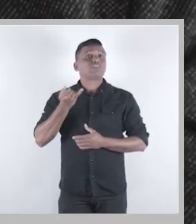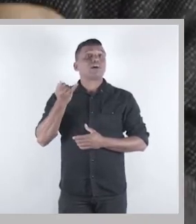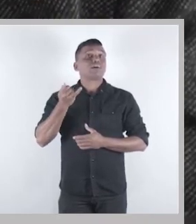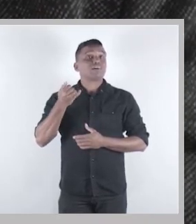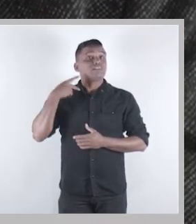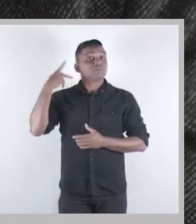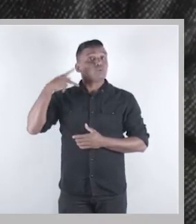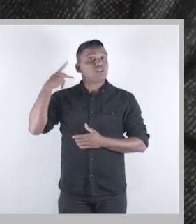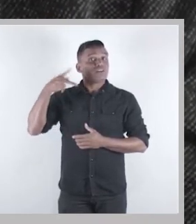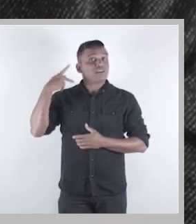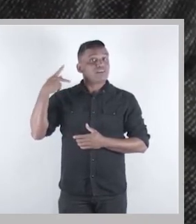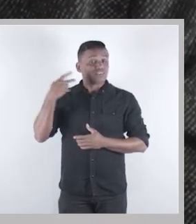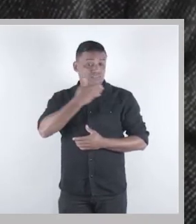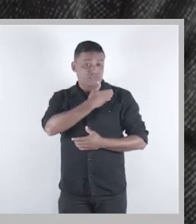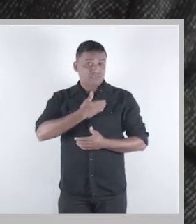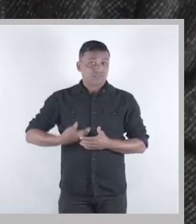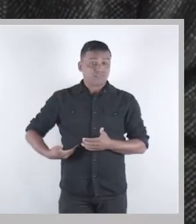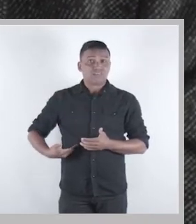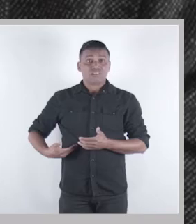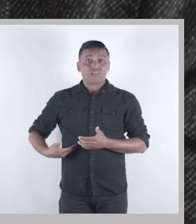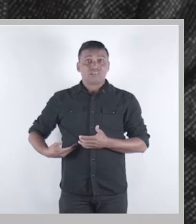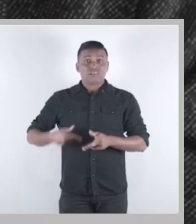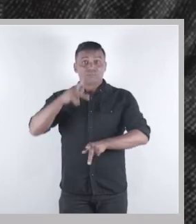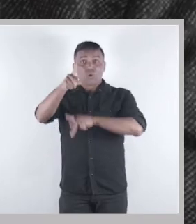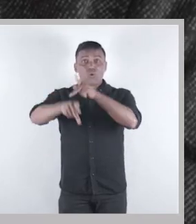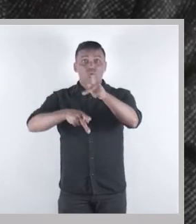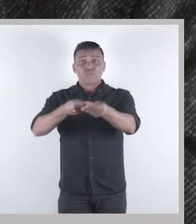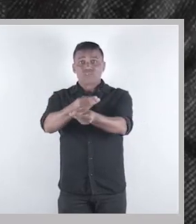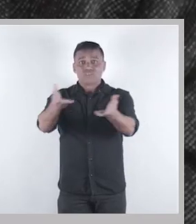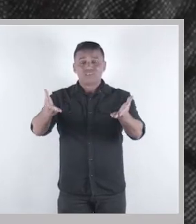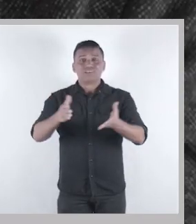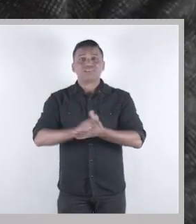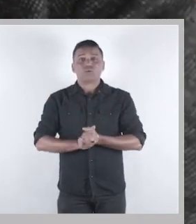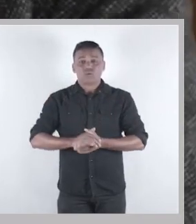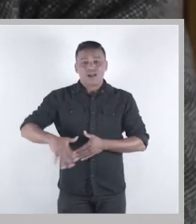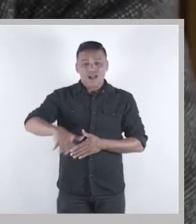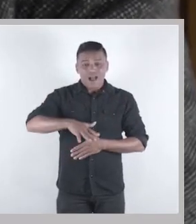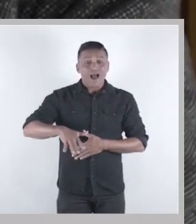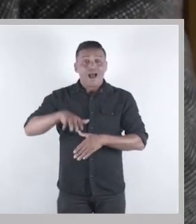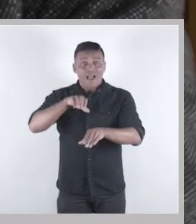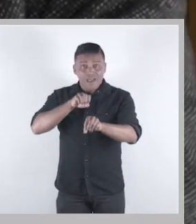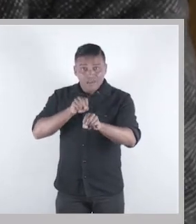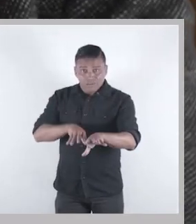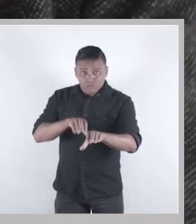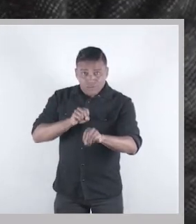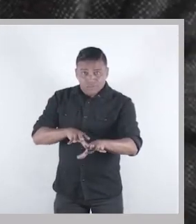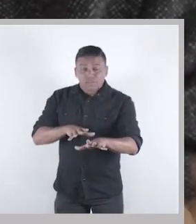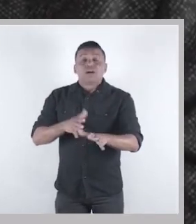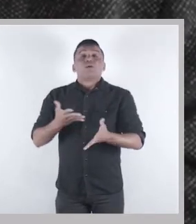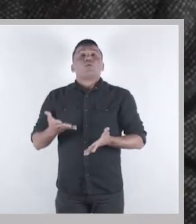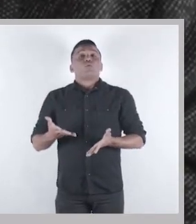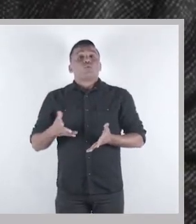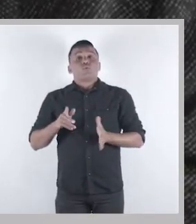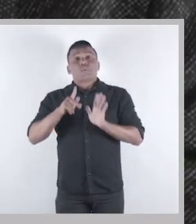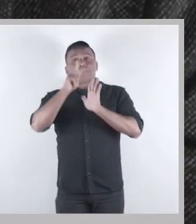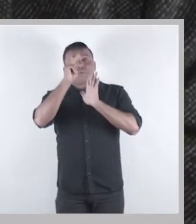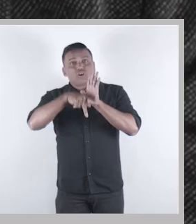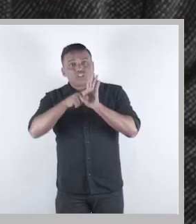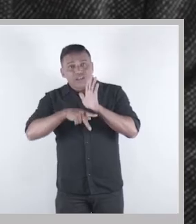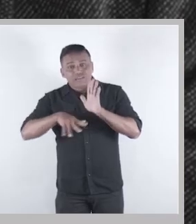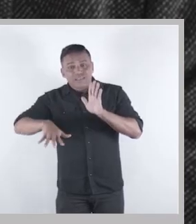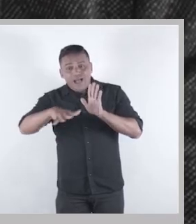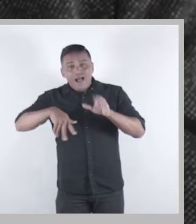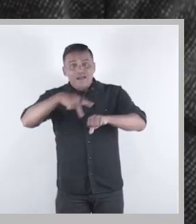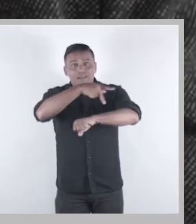colocar na educação né em processos e projetos pedagógicos é incluir poesia E inclui a arte em